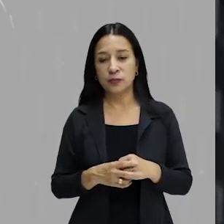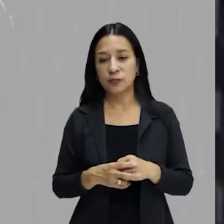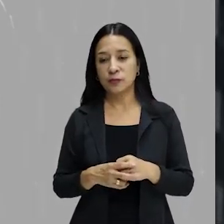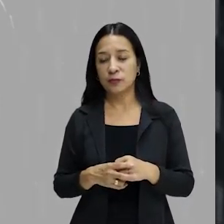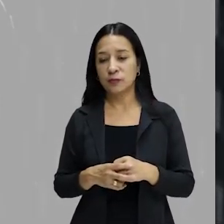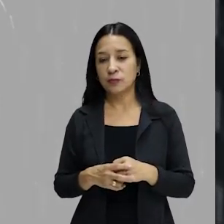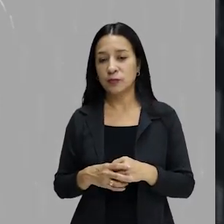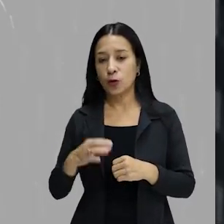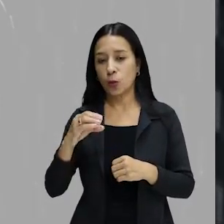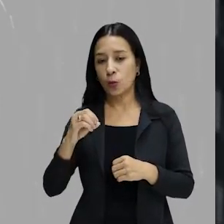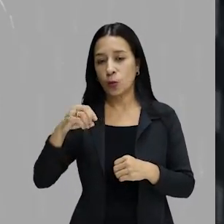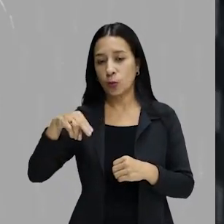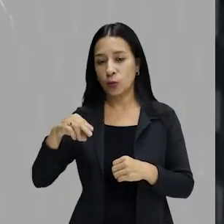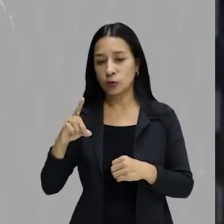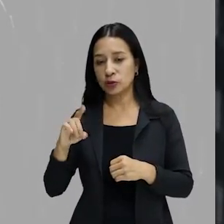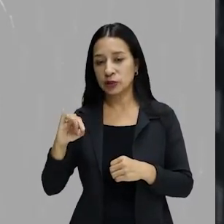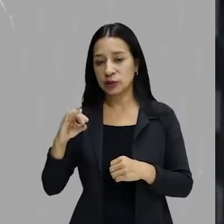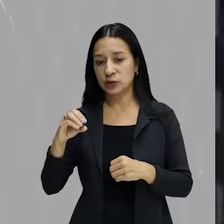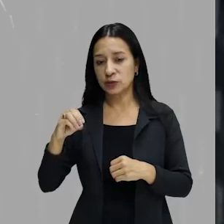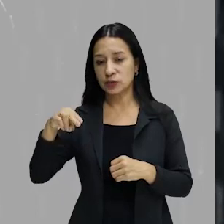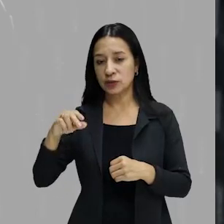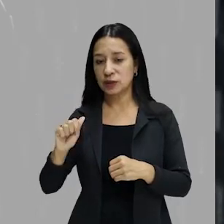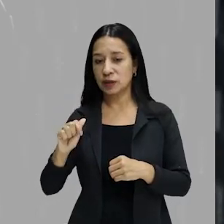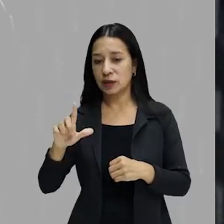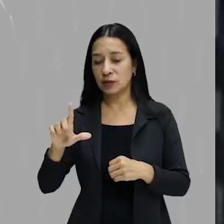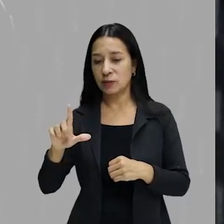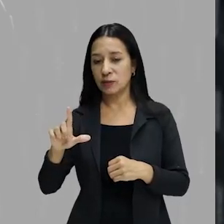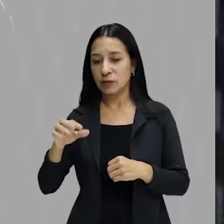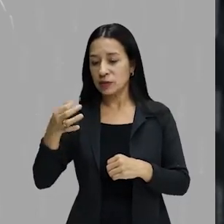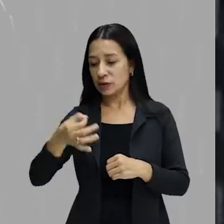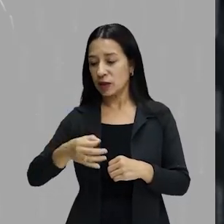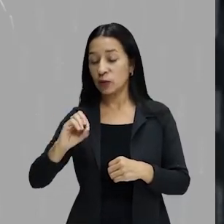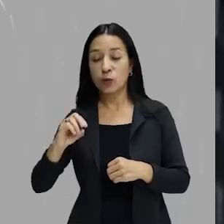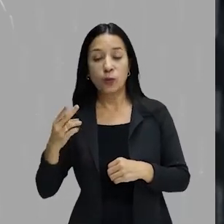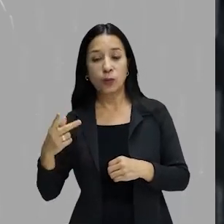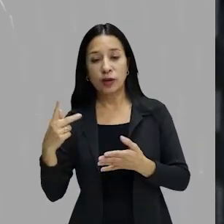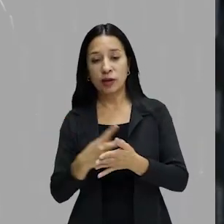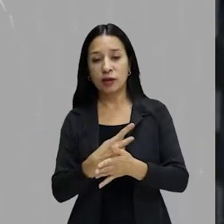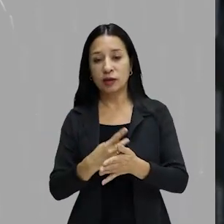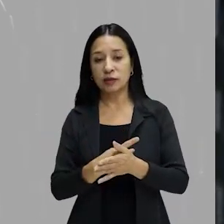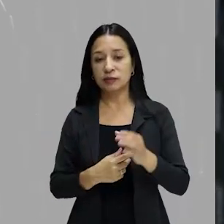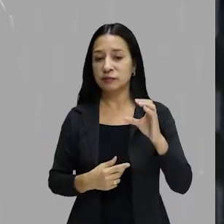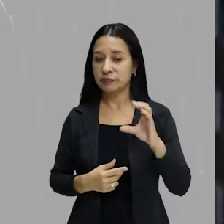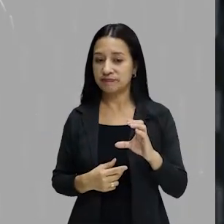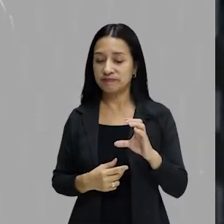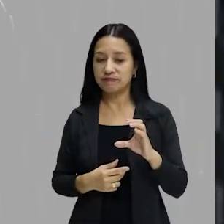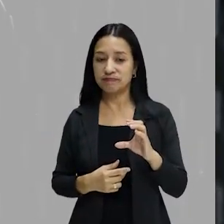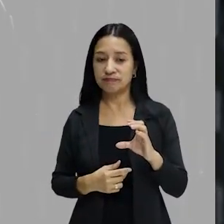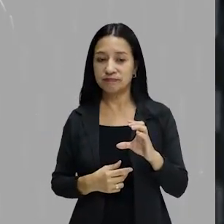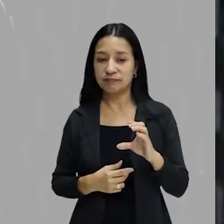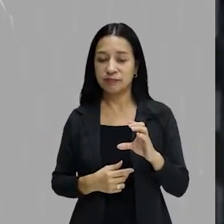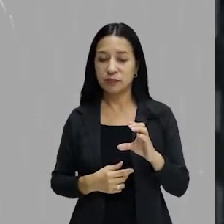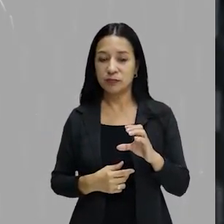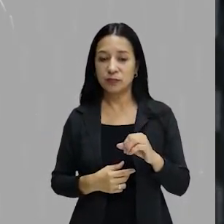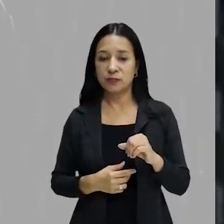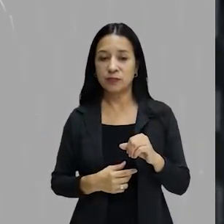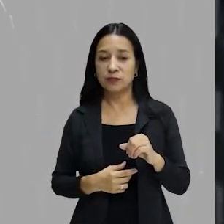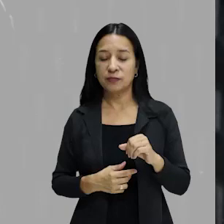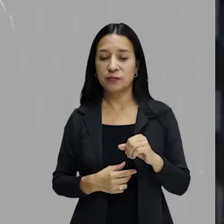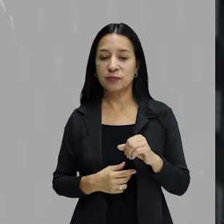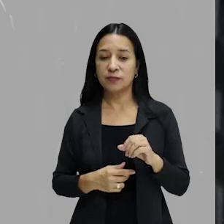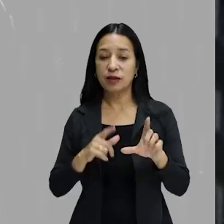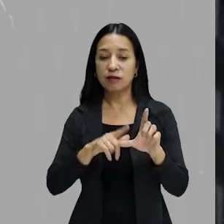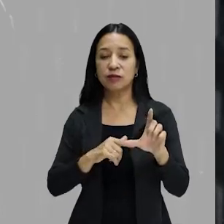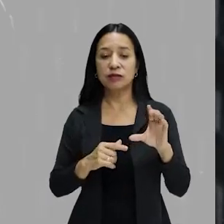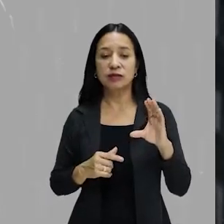Condicional. Tá certo ou tá errado? Tá errado? Tá certo. Seu medo era tamanho